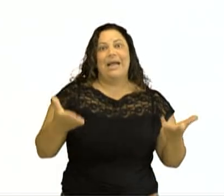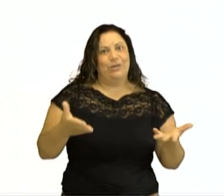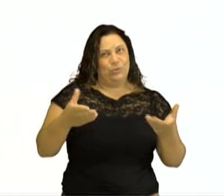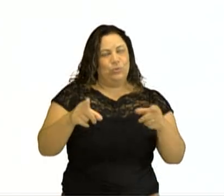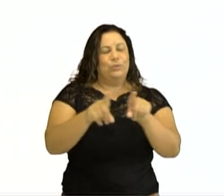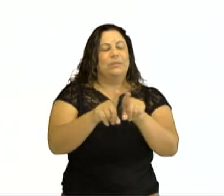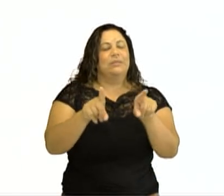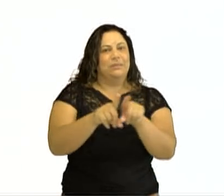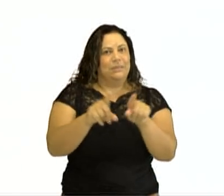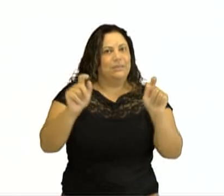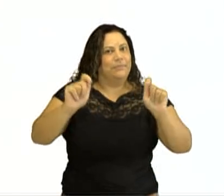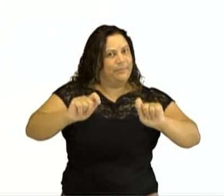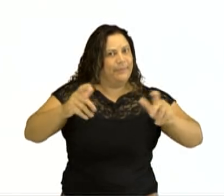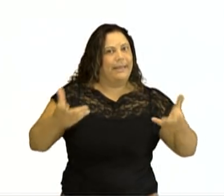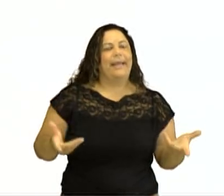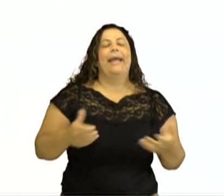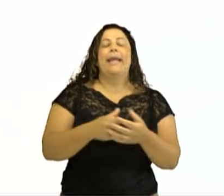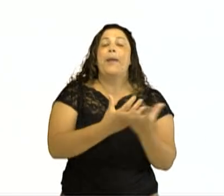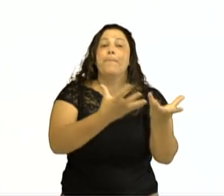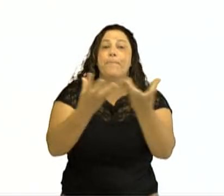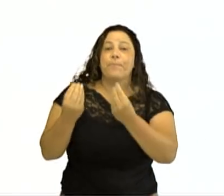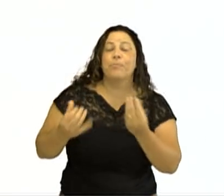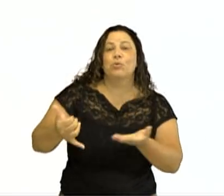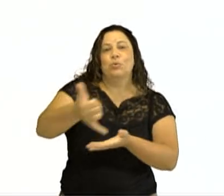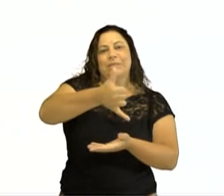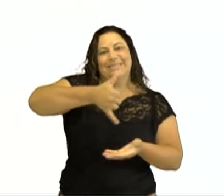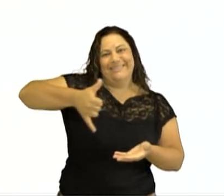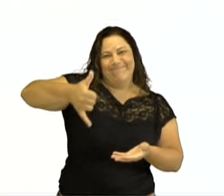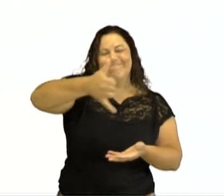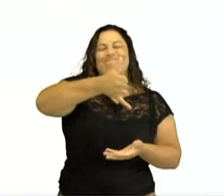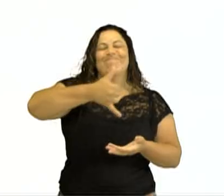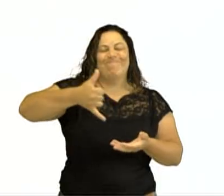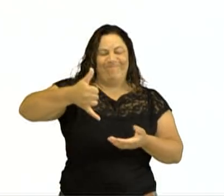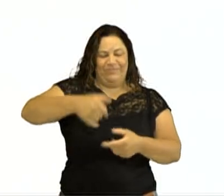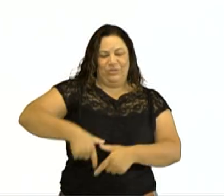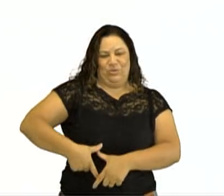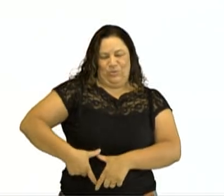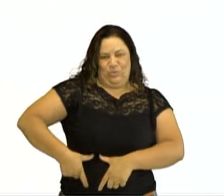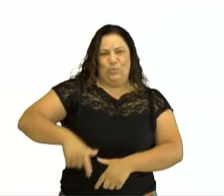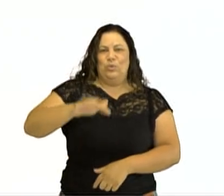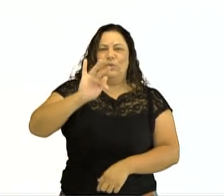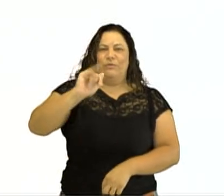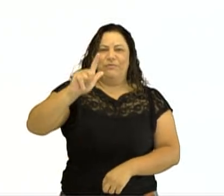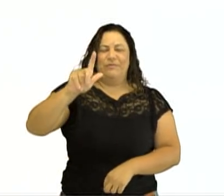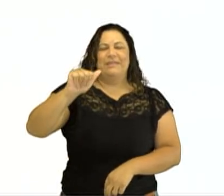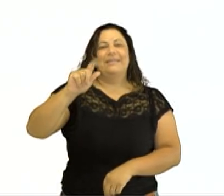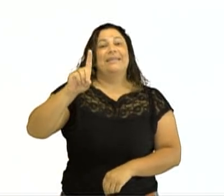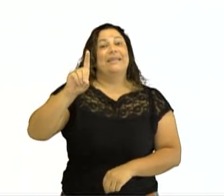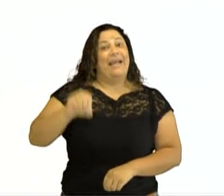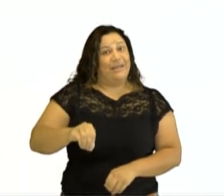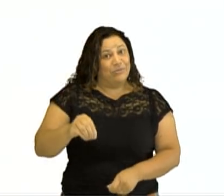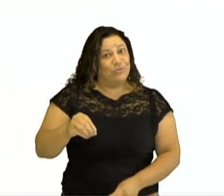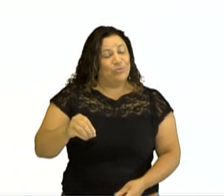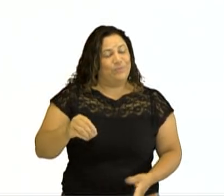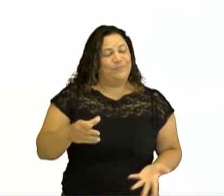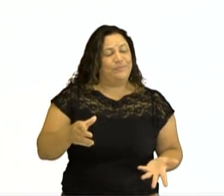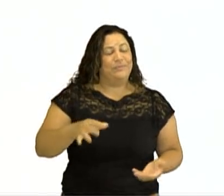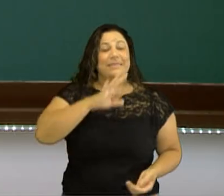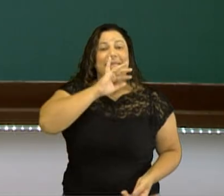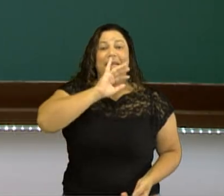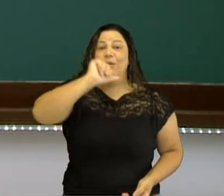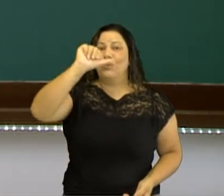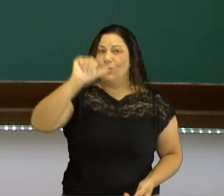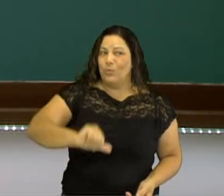lipídios pode gerar um acúmulo de gordura no fígado, o que não é nada bom, ou ainda gordura no pâncreas,